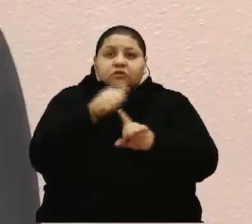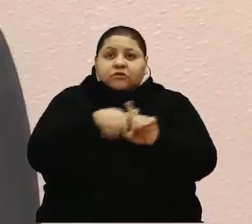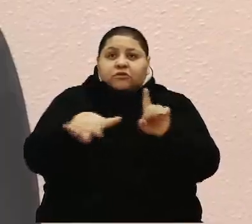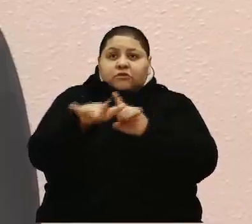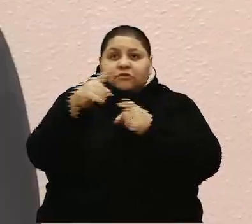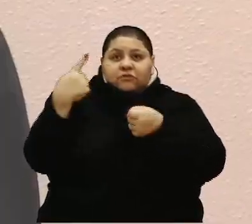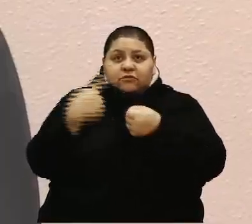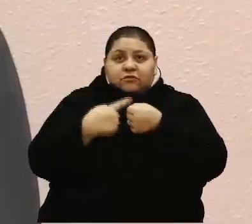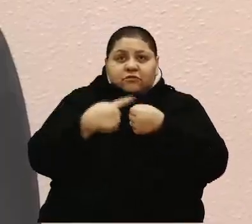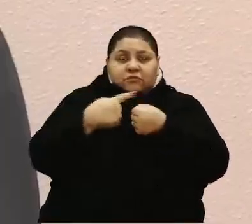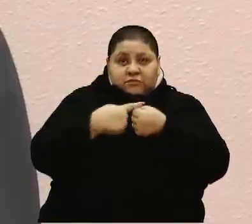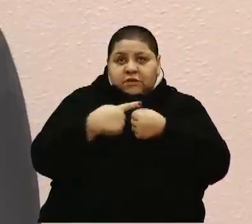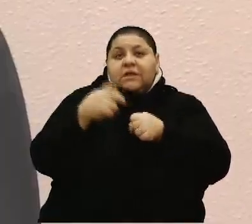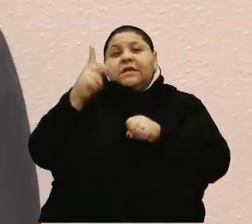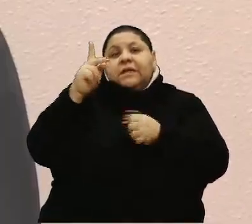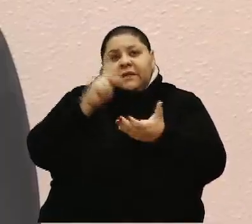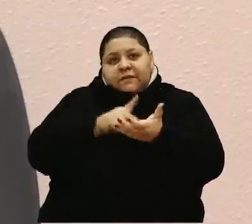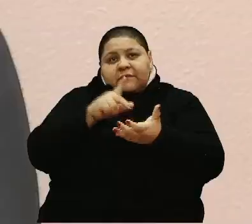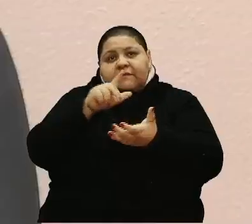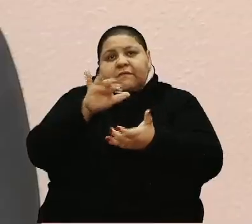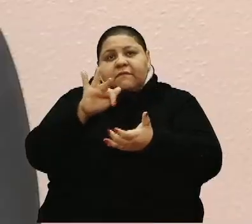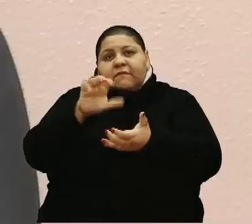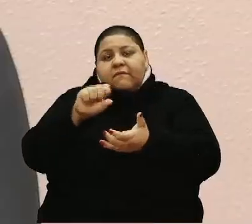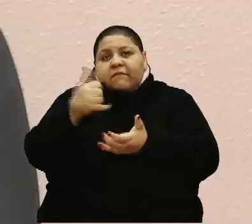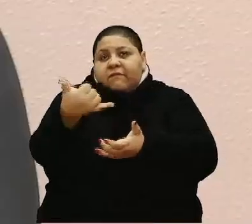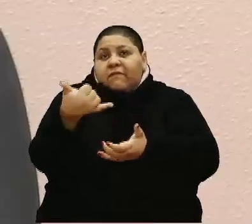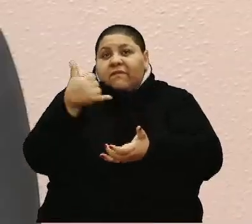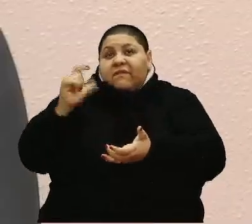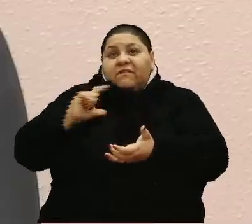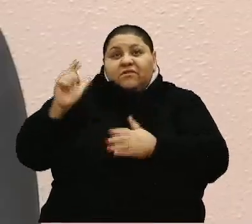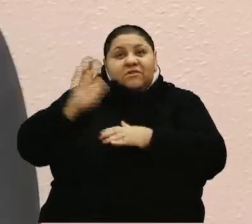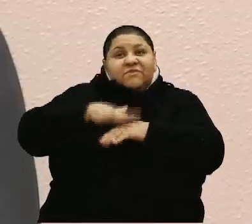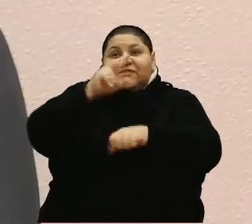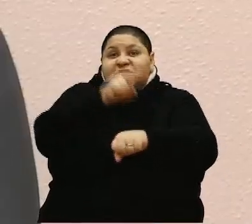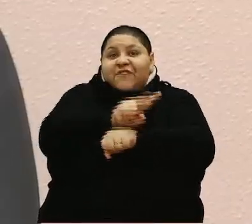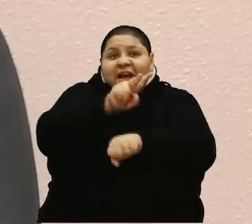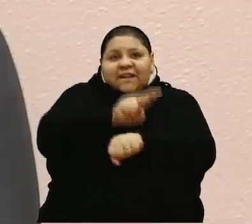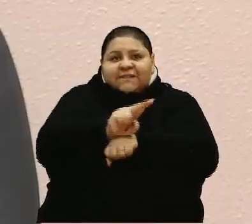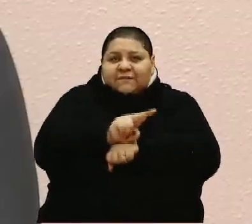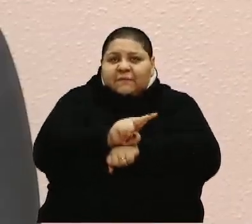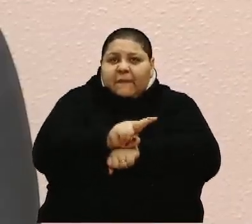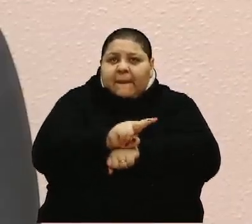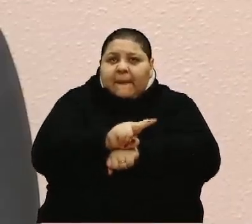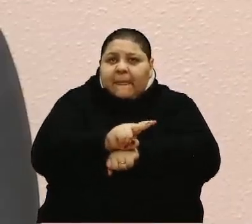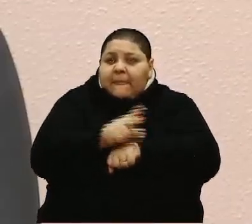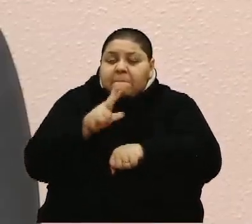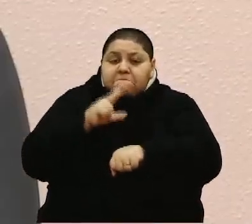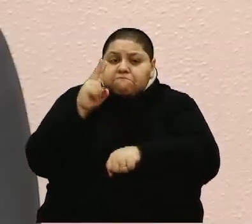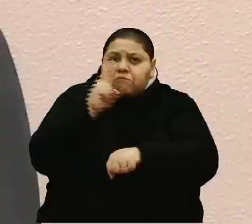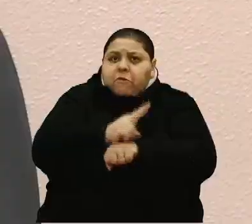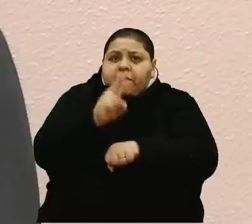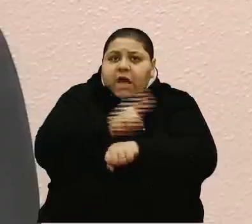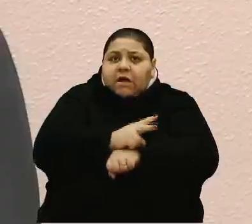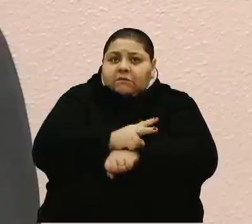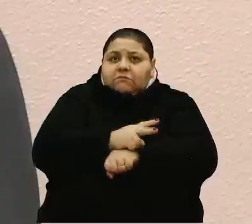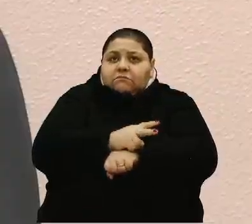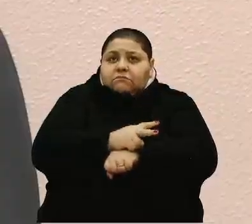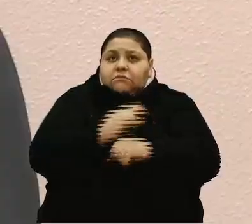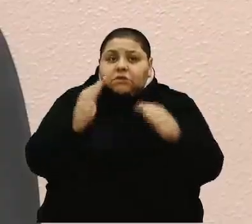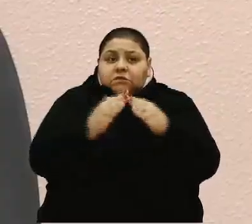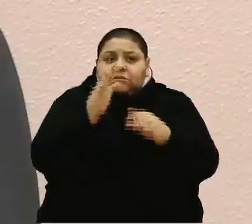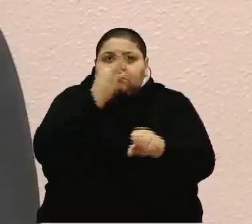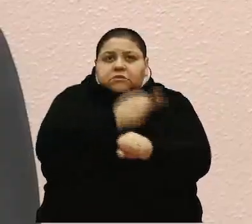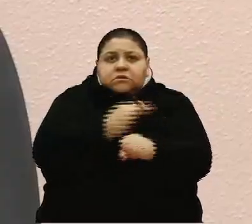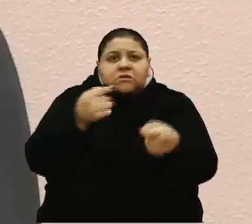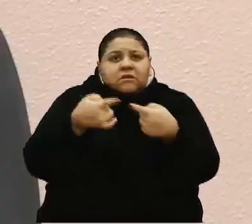na verdade, sobre aviso da FAS, e fui informada que nós não tínhamos mais vagas. Nós não tínhamos mais vagas de abrigo.